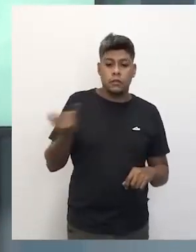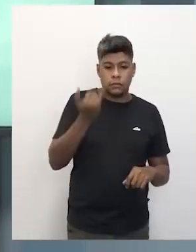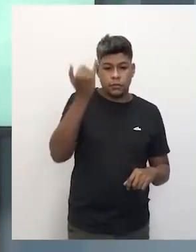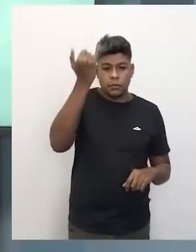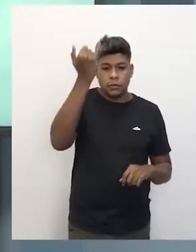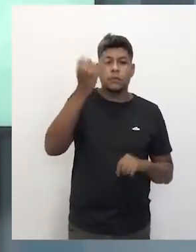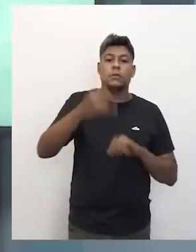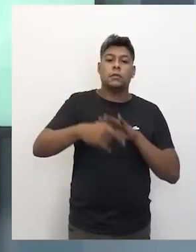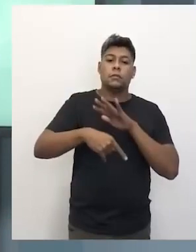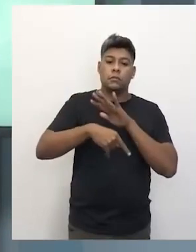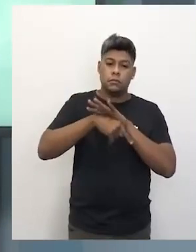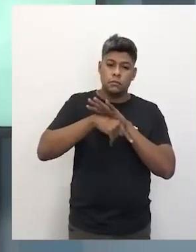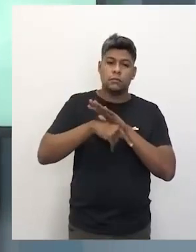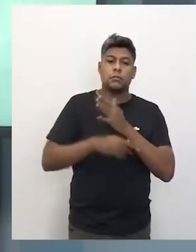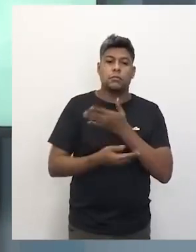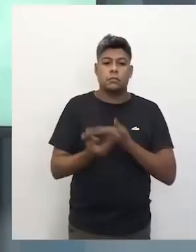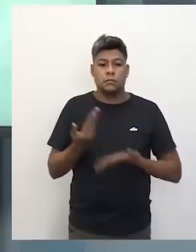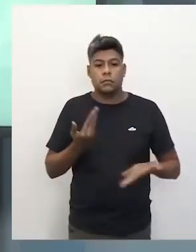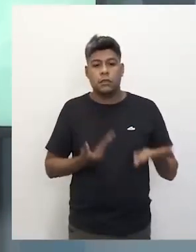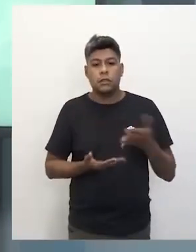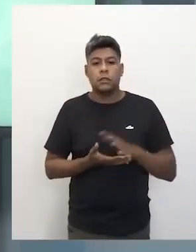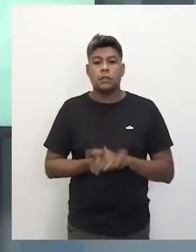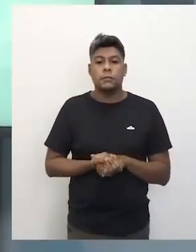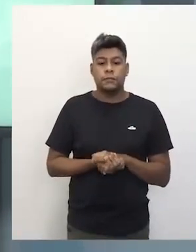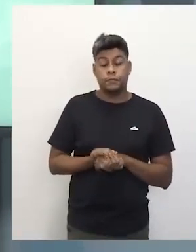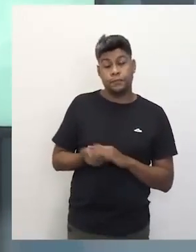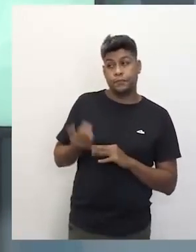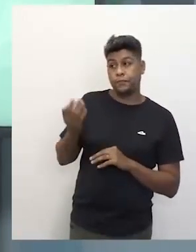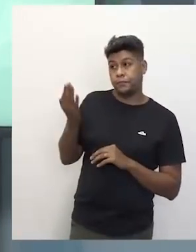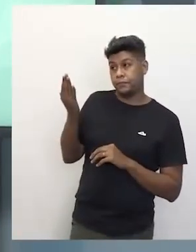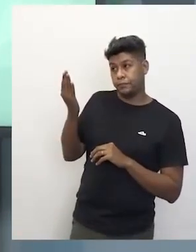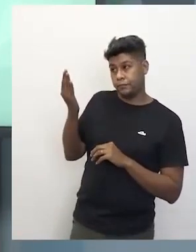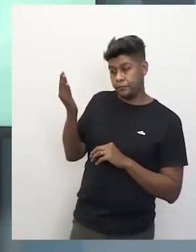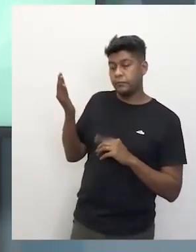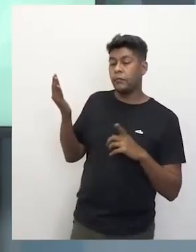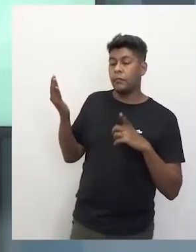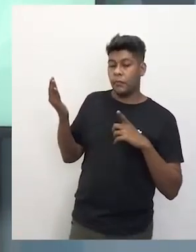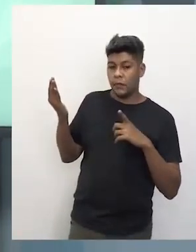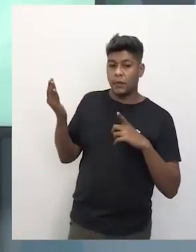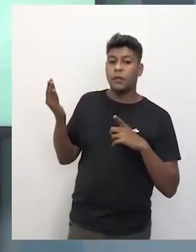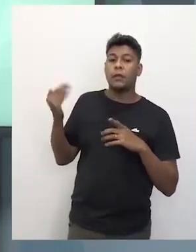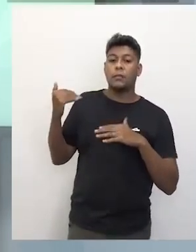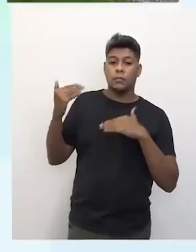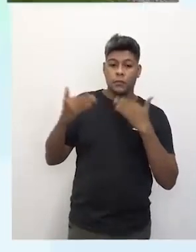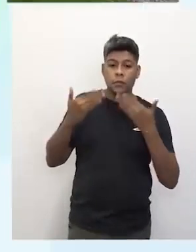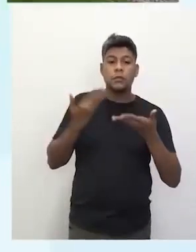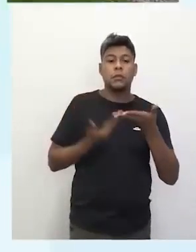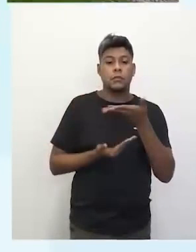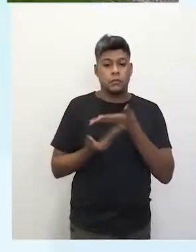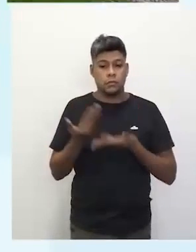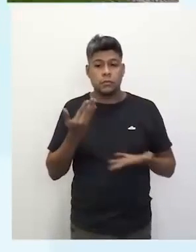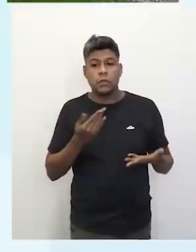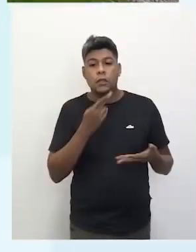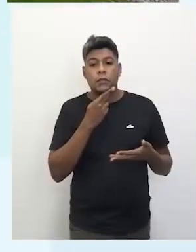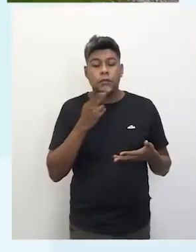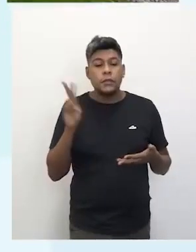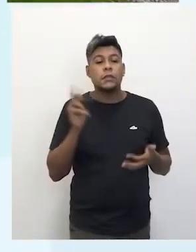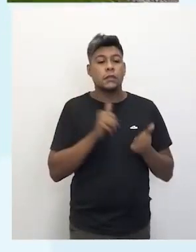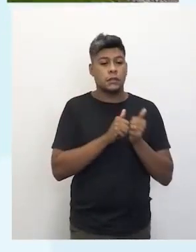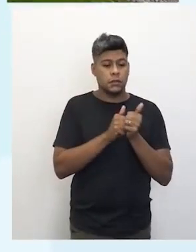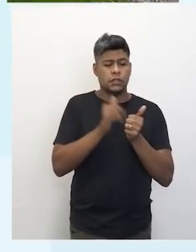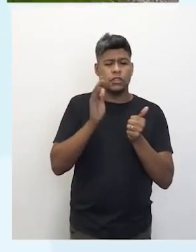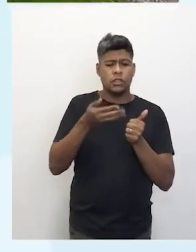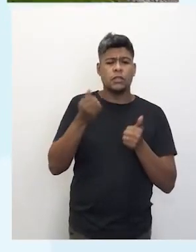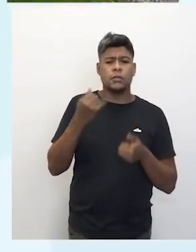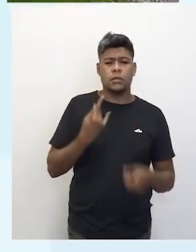essa questão da mediação, tá? E aí, gente, também muito usual nesse processo de mediação são as visitas monitoradas que eu já expliquei,